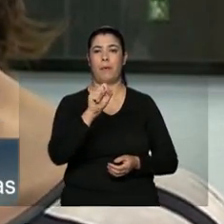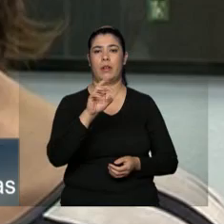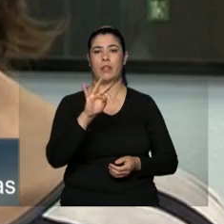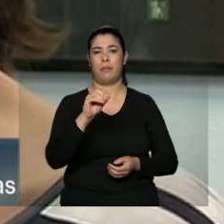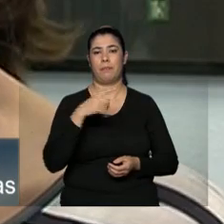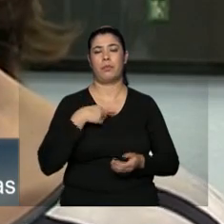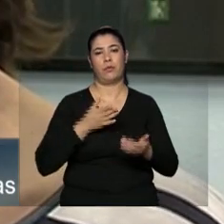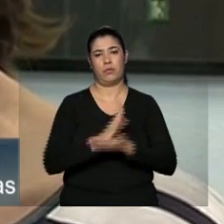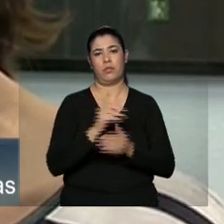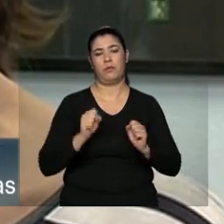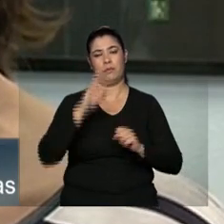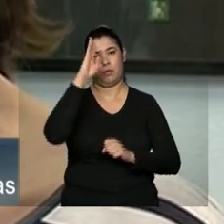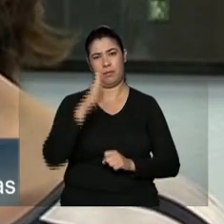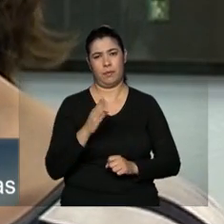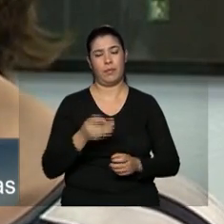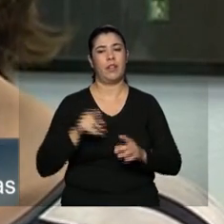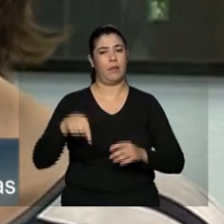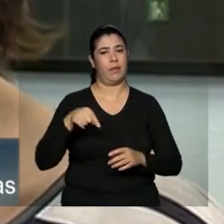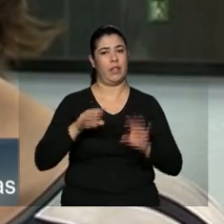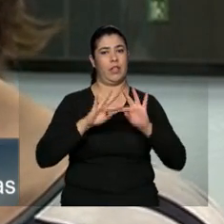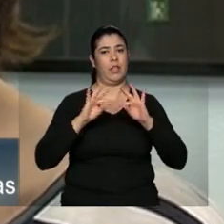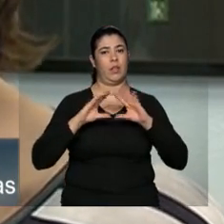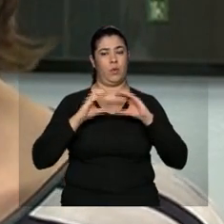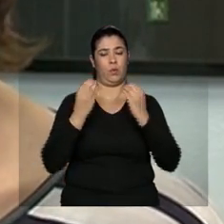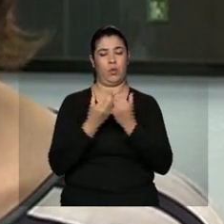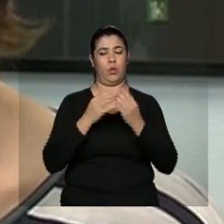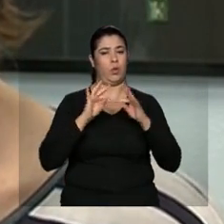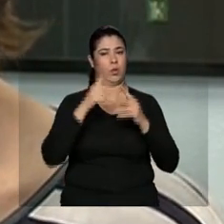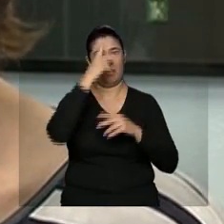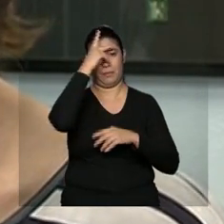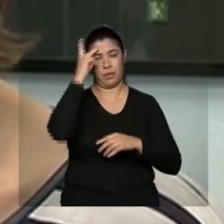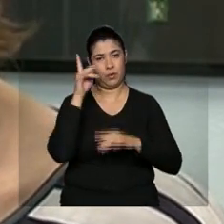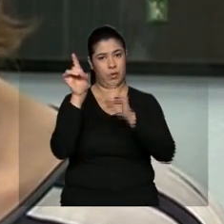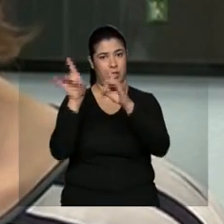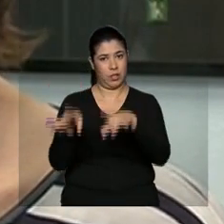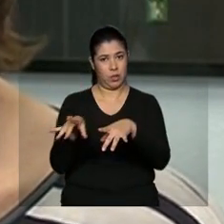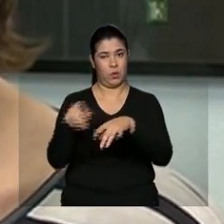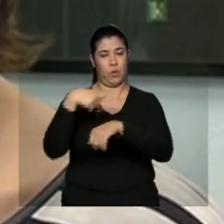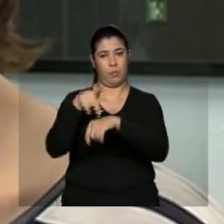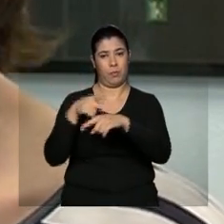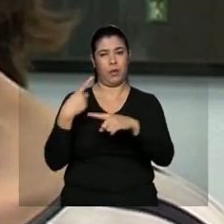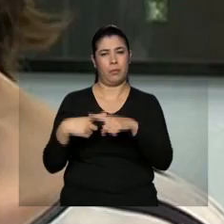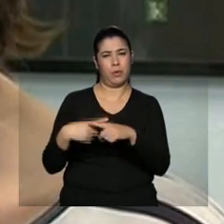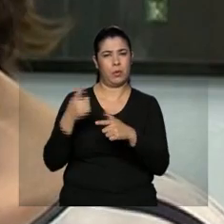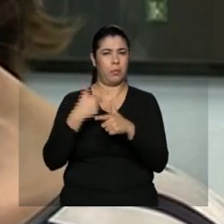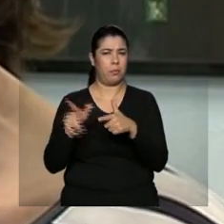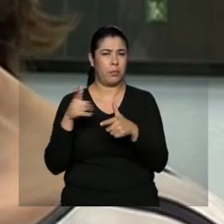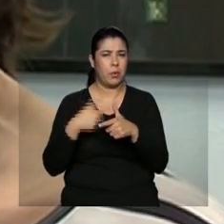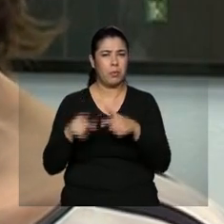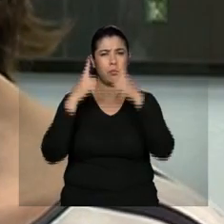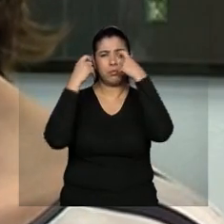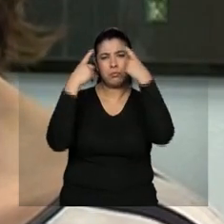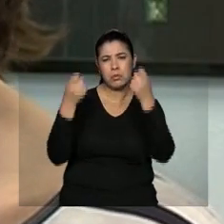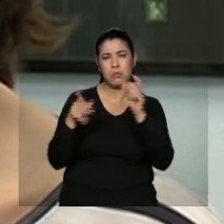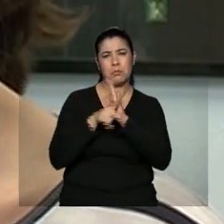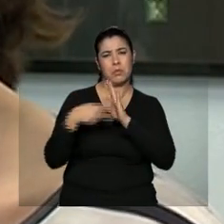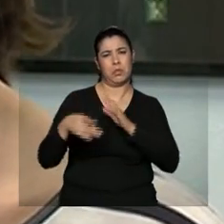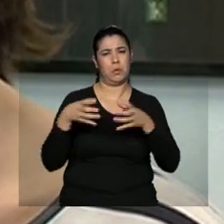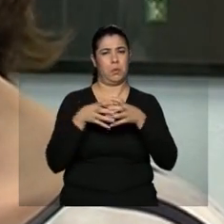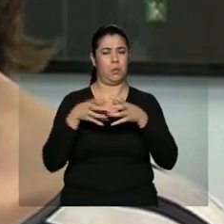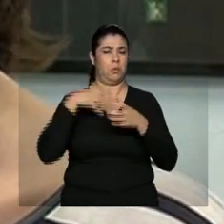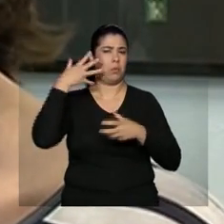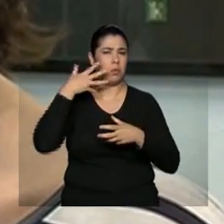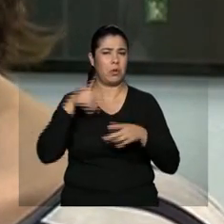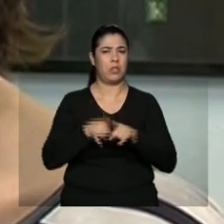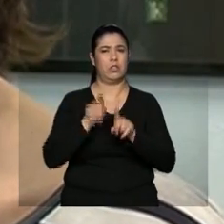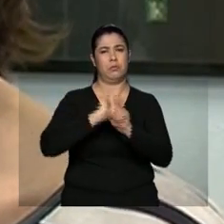econômico, é toda pessoa que precisa sair do seu país por um fundado temor de perseguição, né? Seja por algum pertencimento a grupo político, grupo